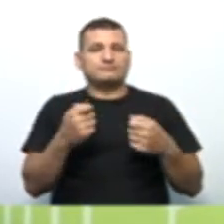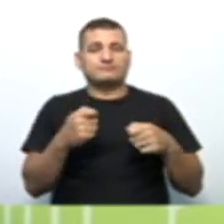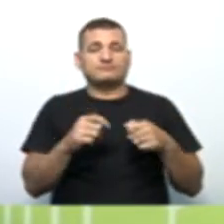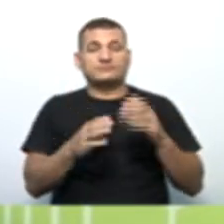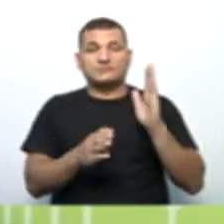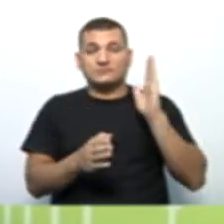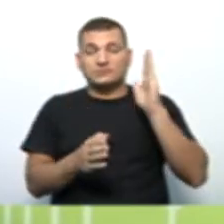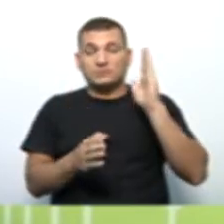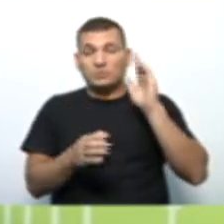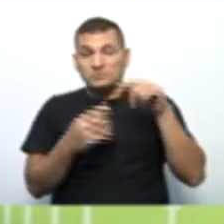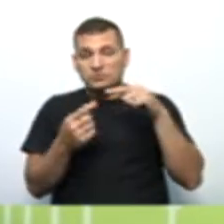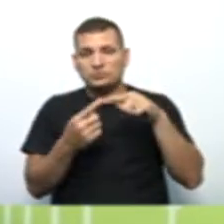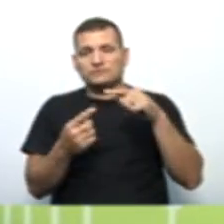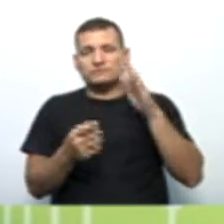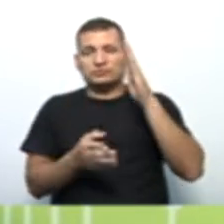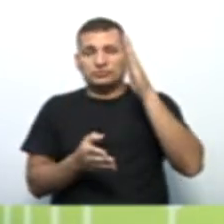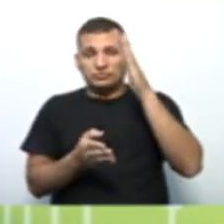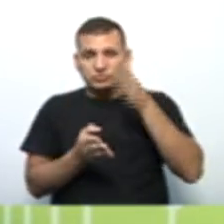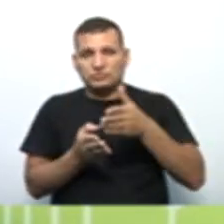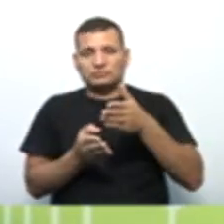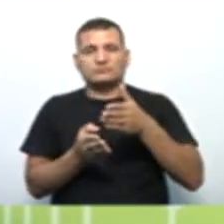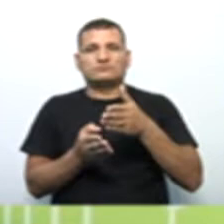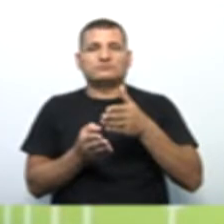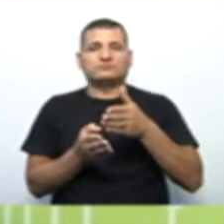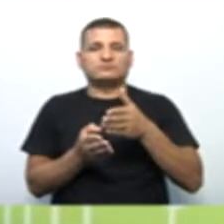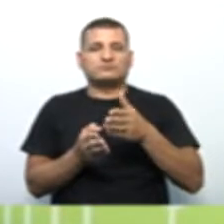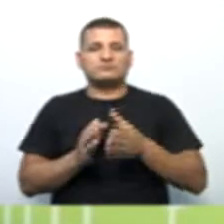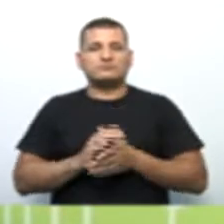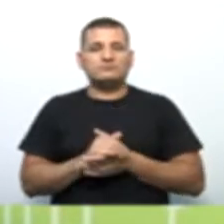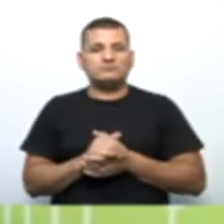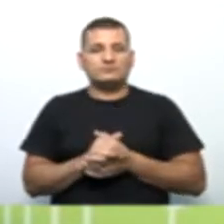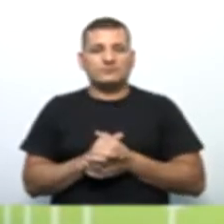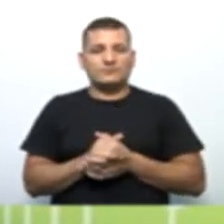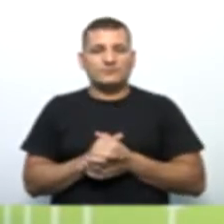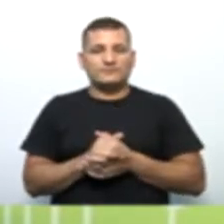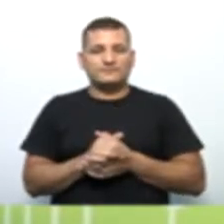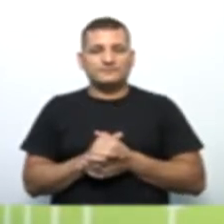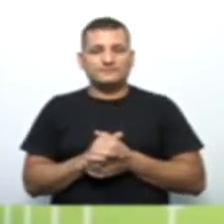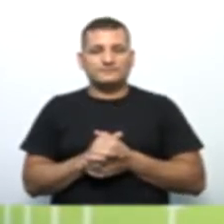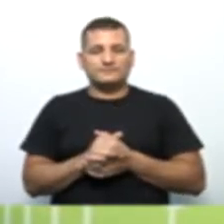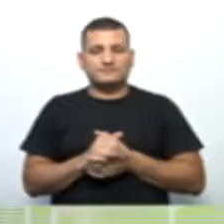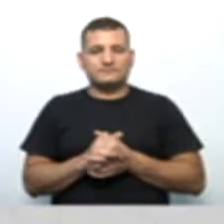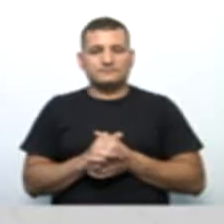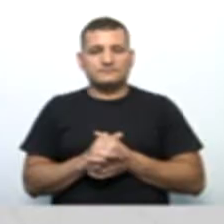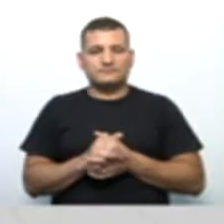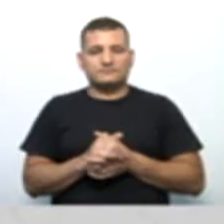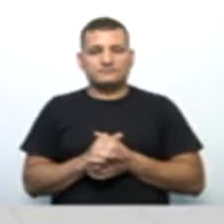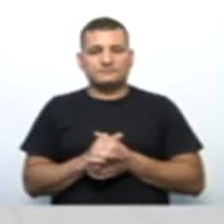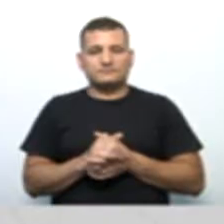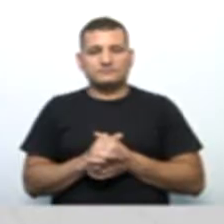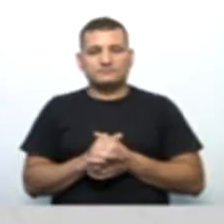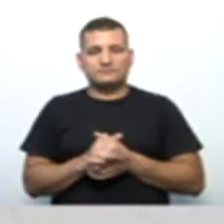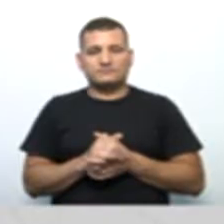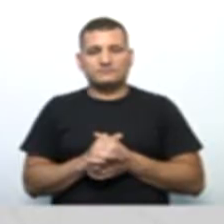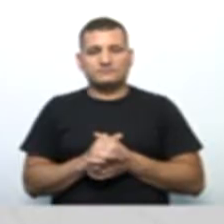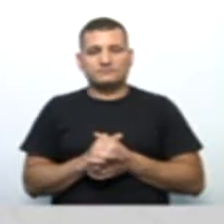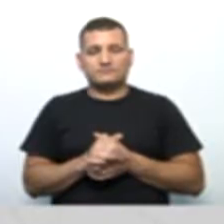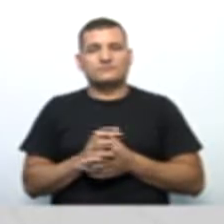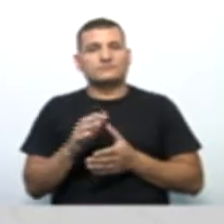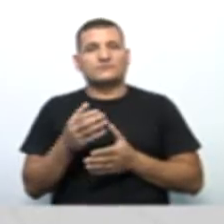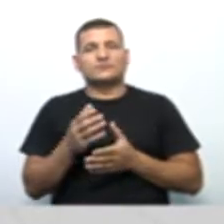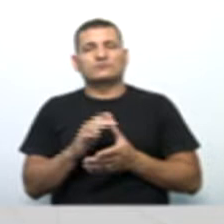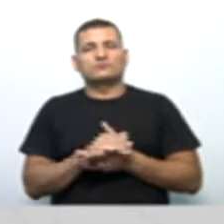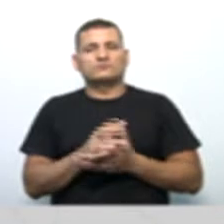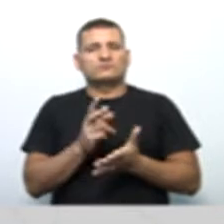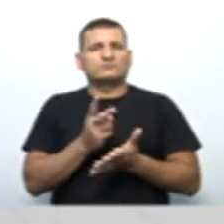dizer é direto sem informação então vamos lá continuem assim é com freqüência e se pratica com a leitura